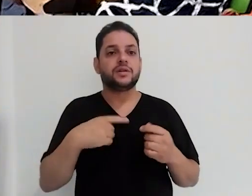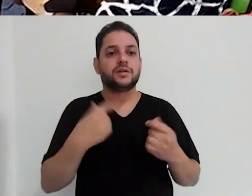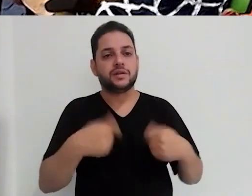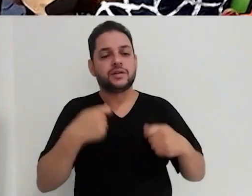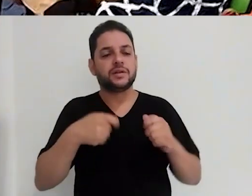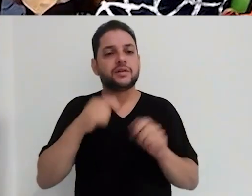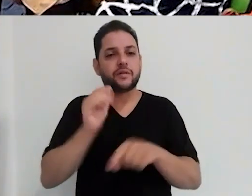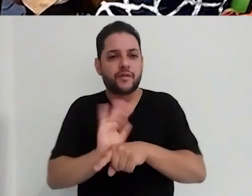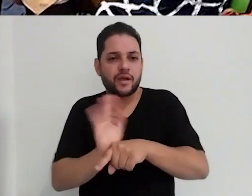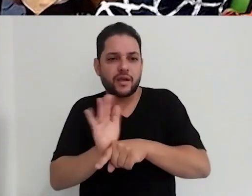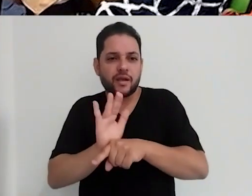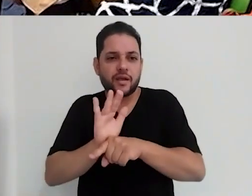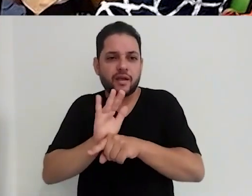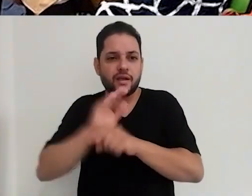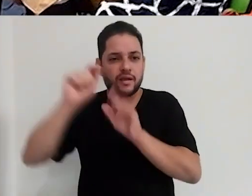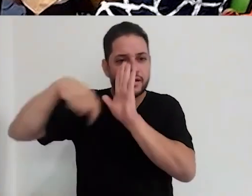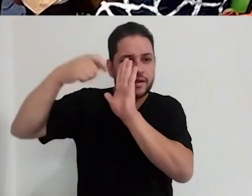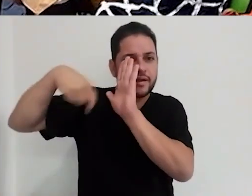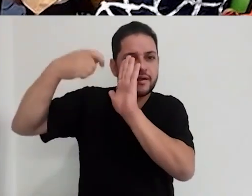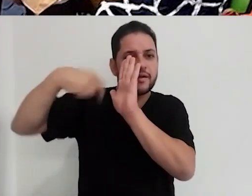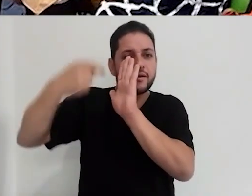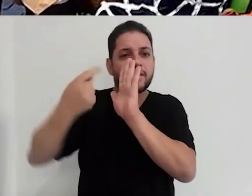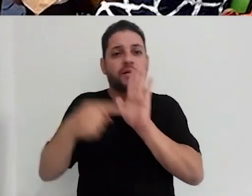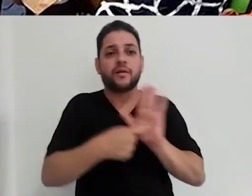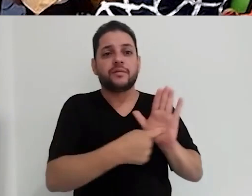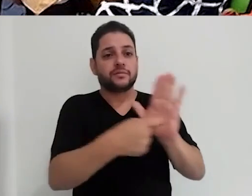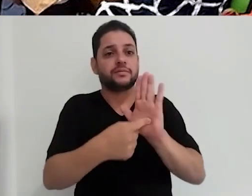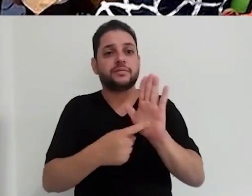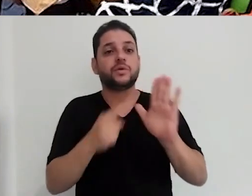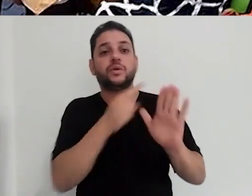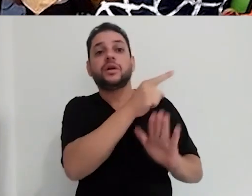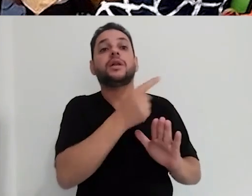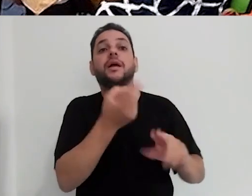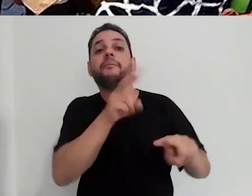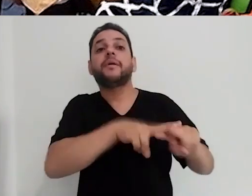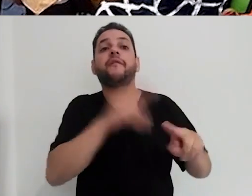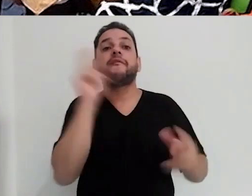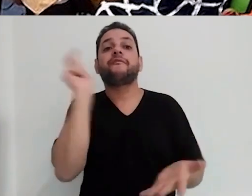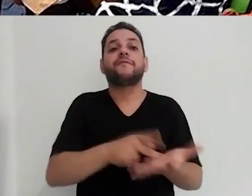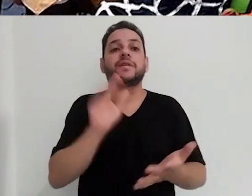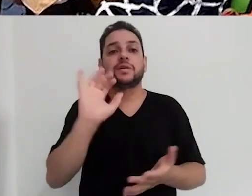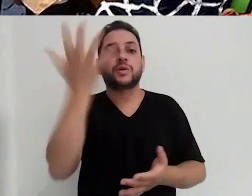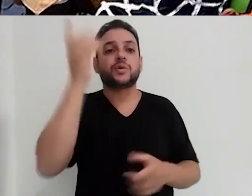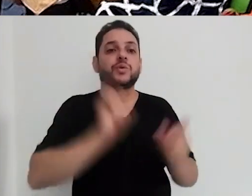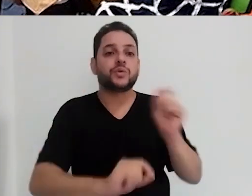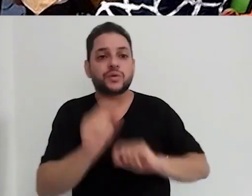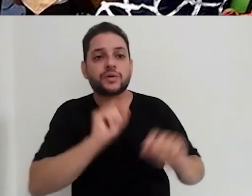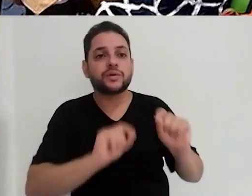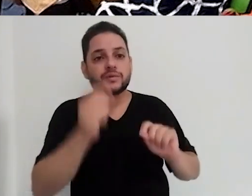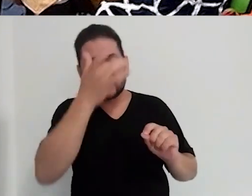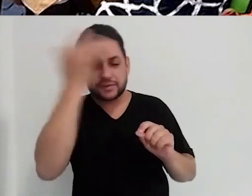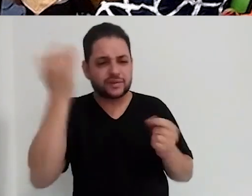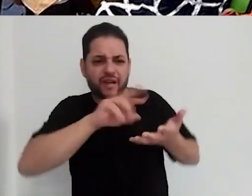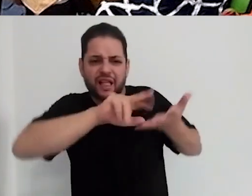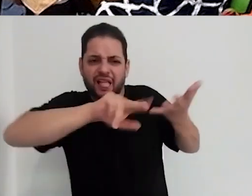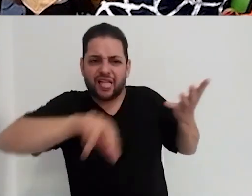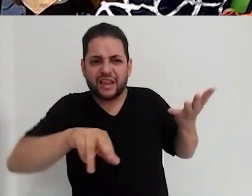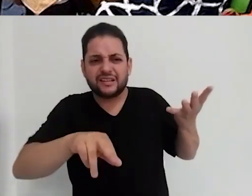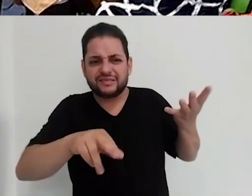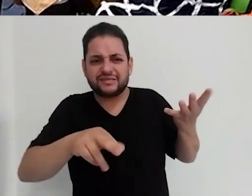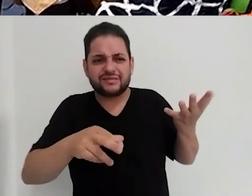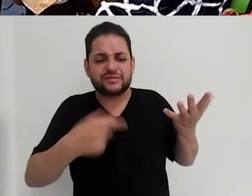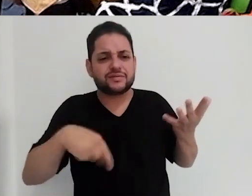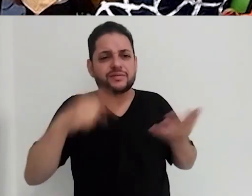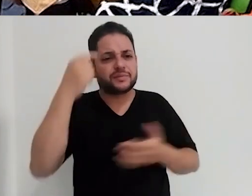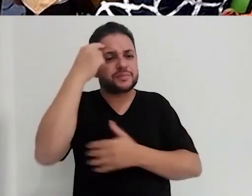tentar fazer filmes que mostrassem realmente a realidade da prisão, a comida podre, o rato, as pessoas não sei o que, não sei o que. E o que eu pensei